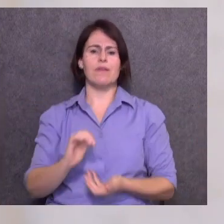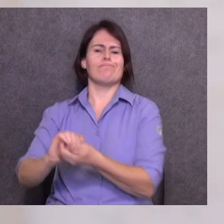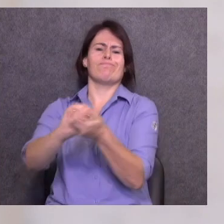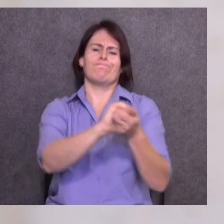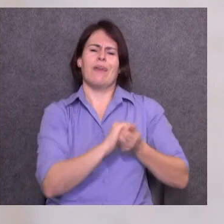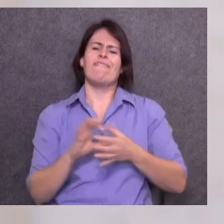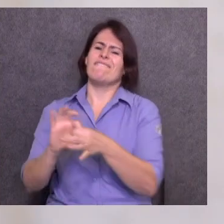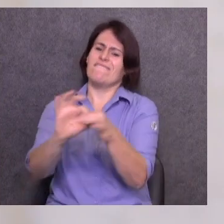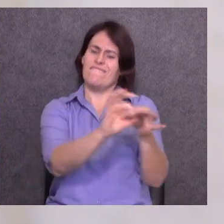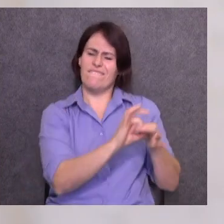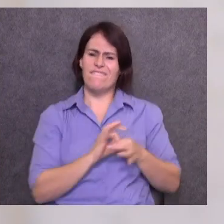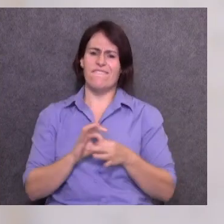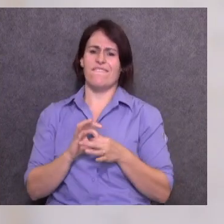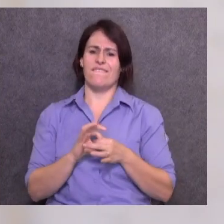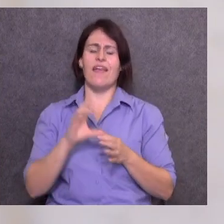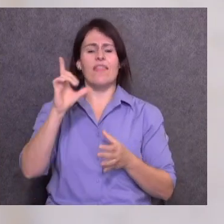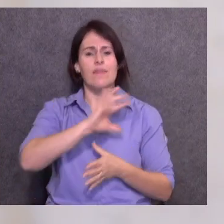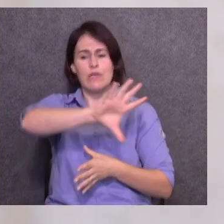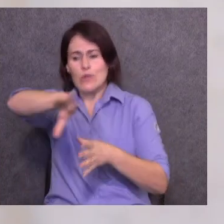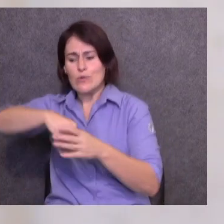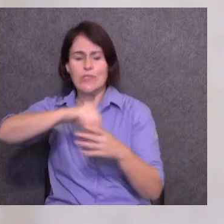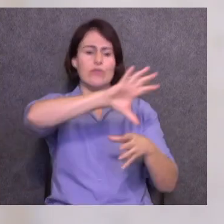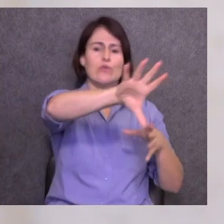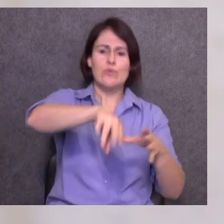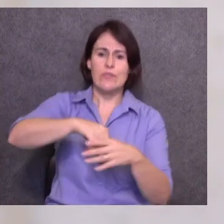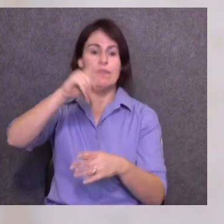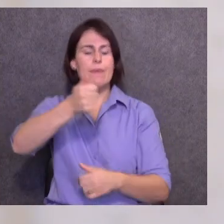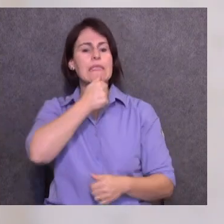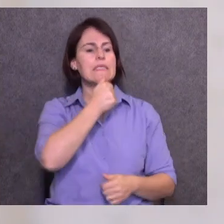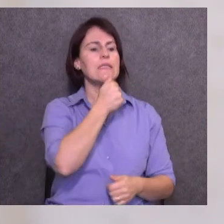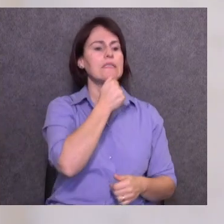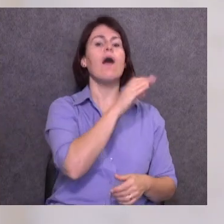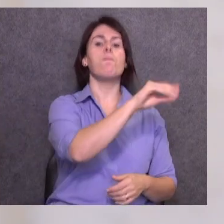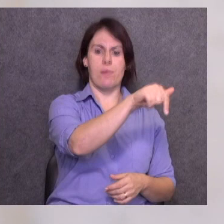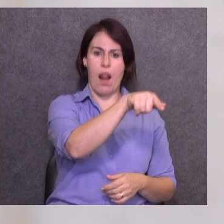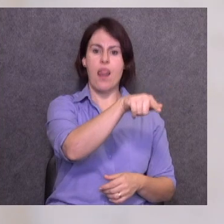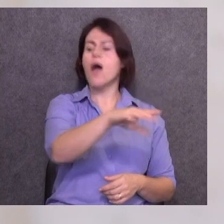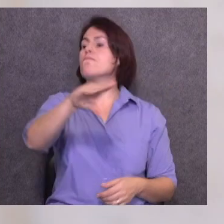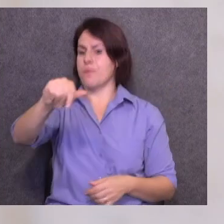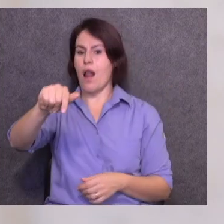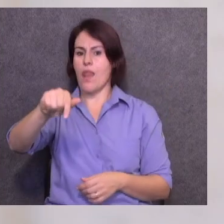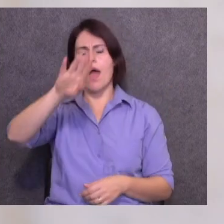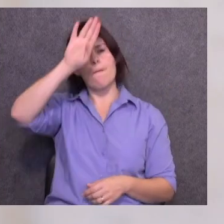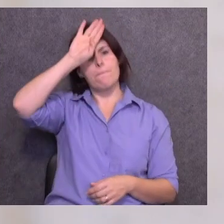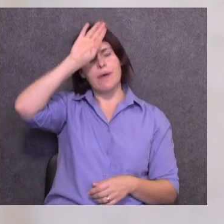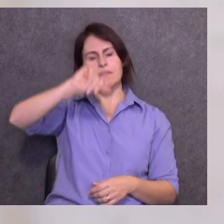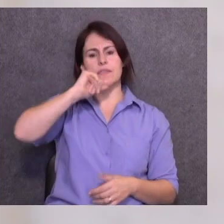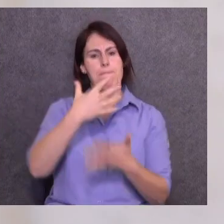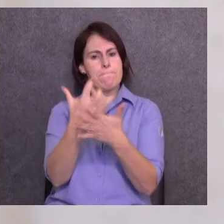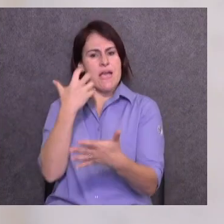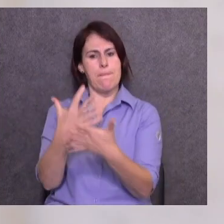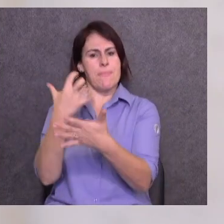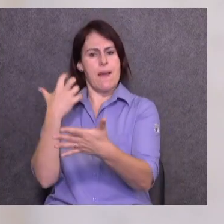também nos lugares onde se tomam decisões para todos, como o Papa tem acentuado